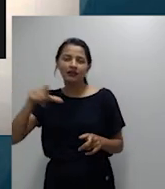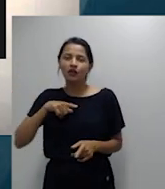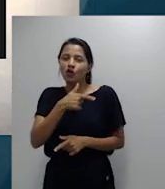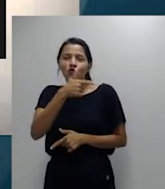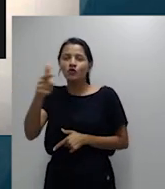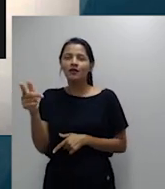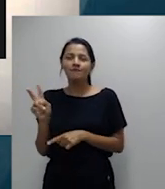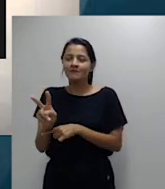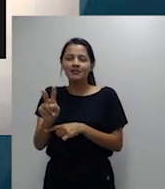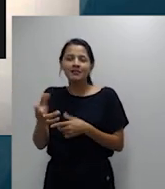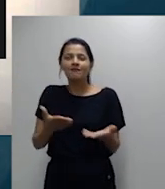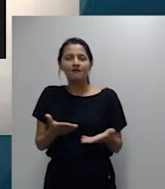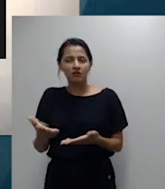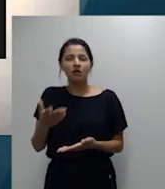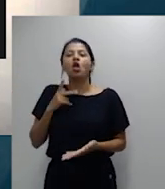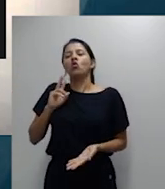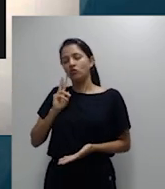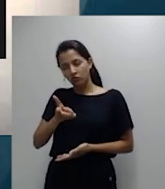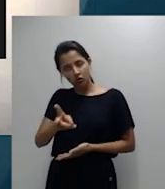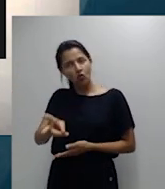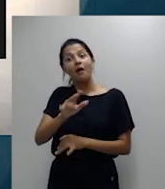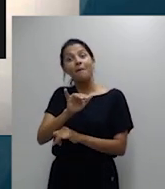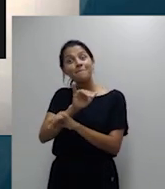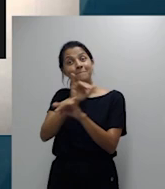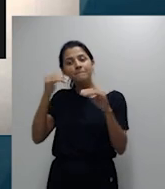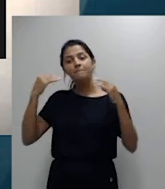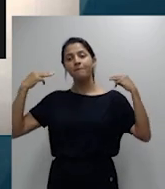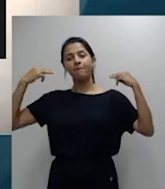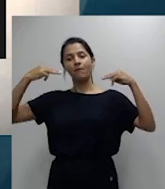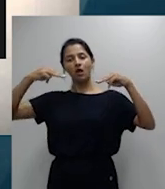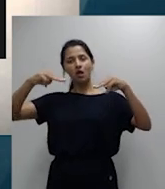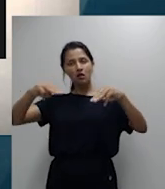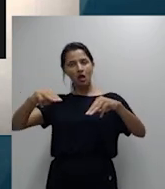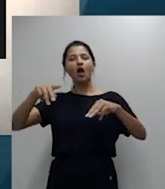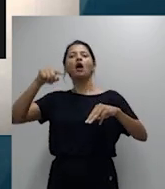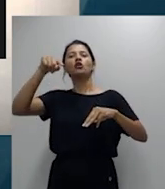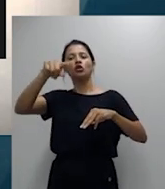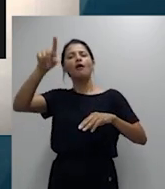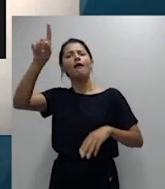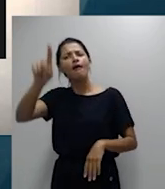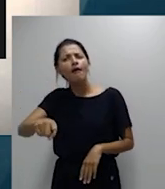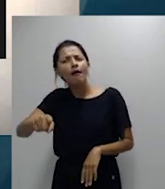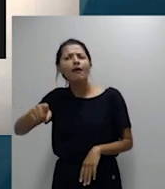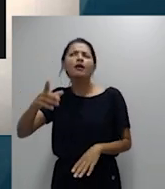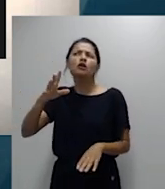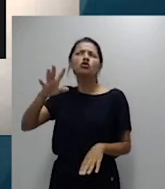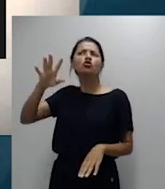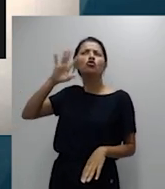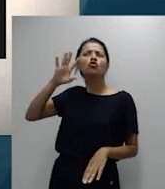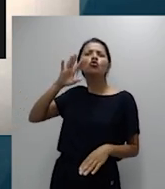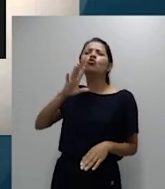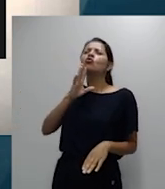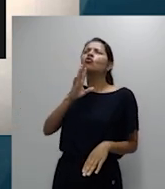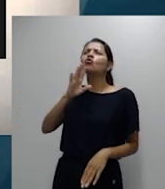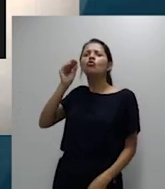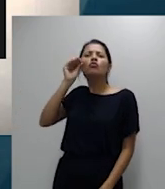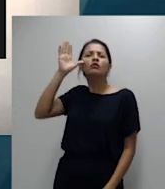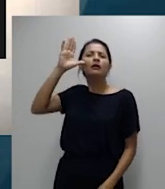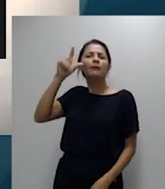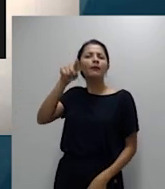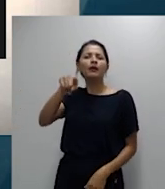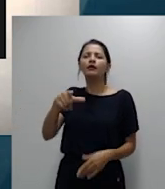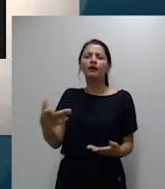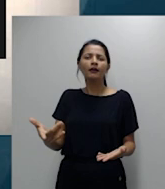prestação e a mensagem sozinha Siqueira de conhecimento sequer passa pela empresa que apenas uma